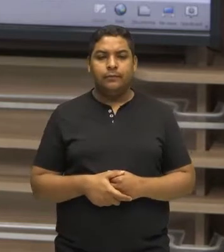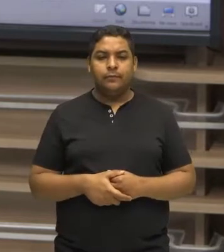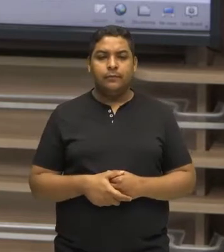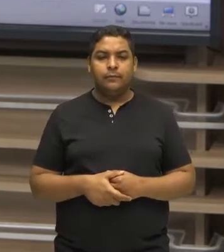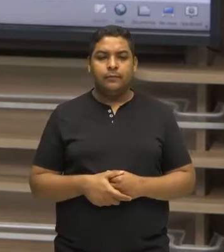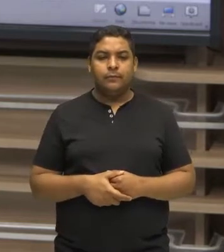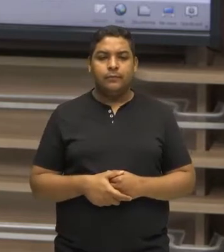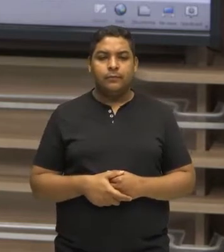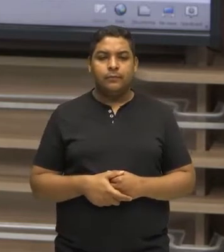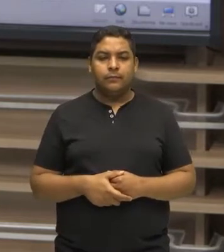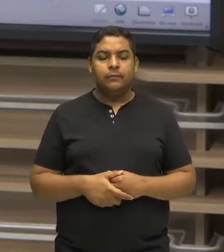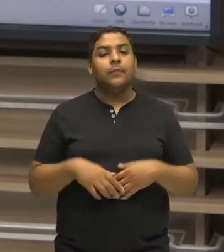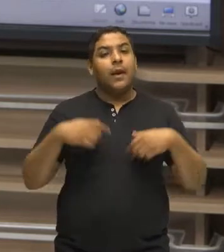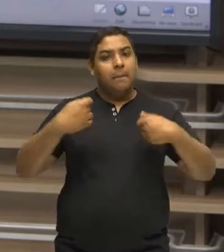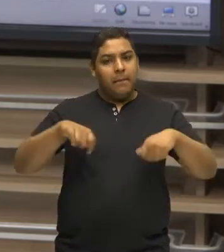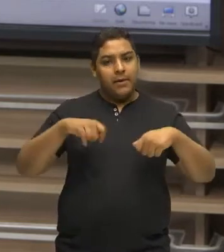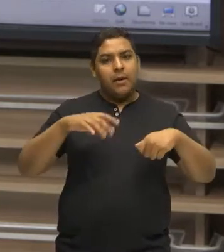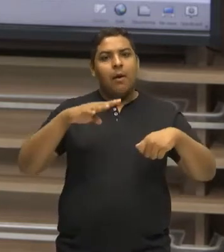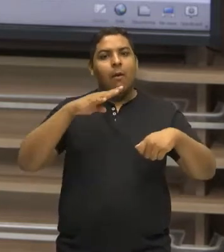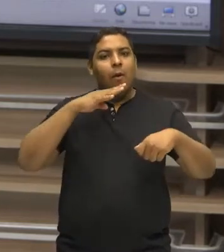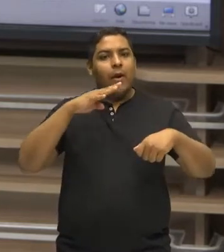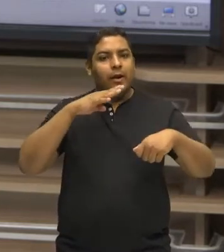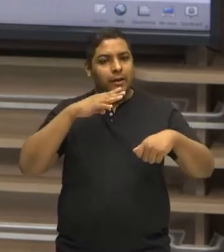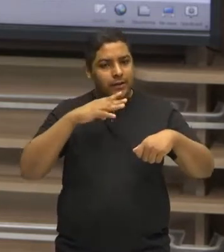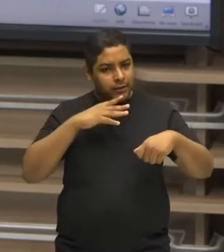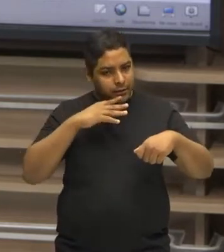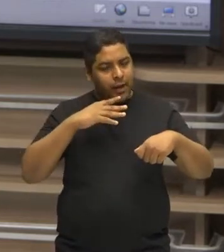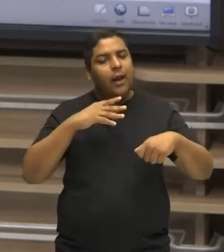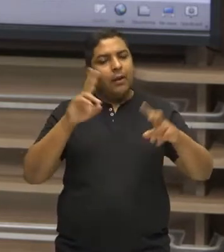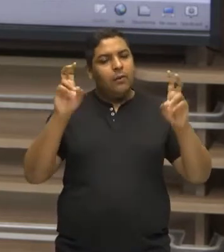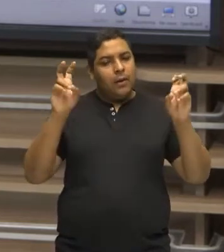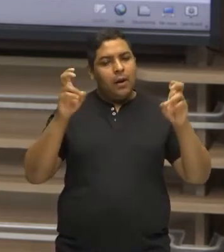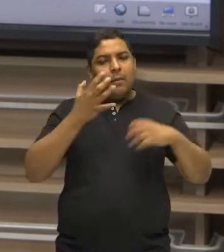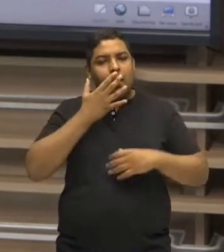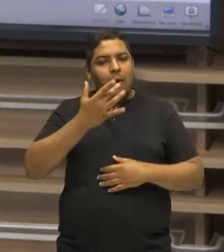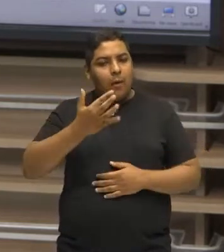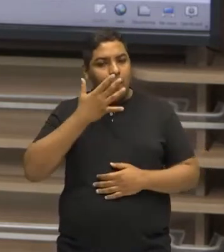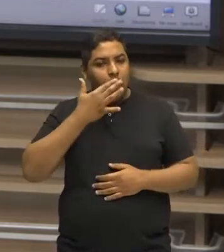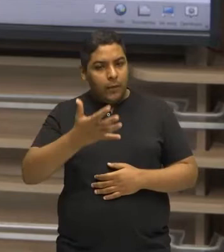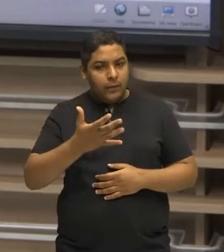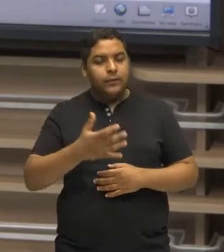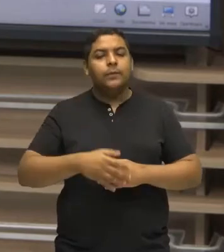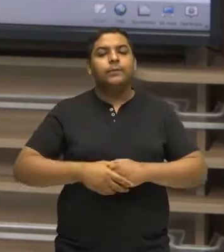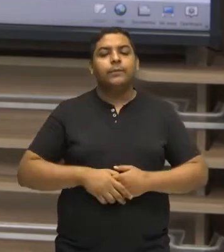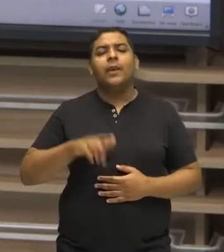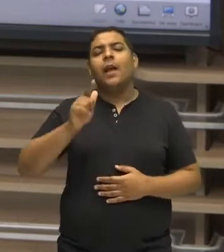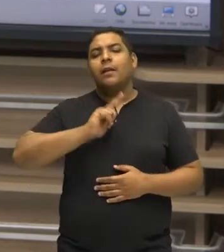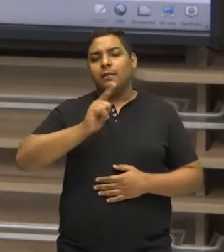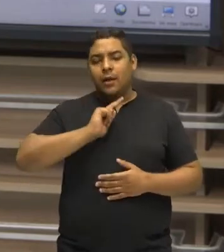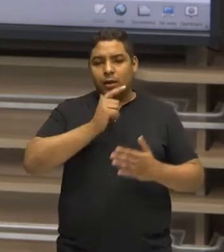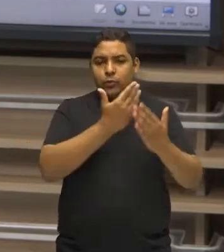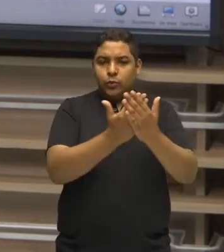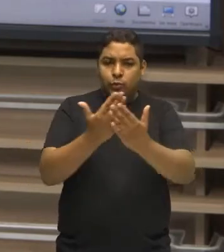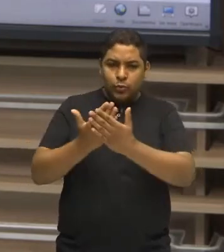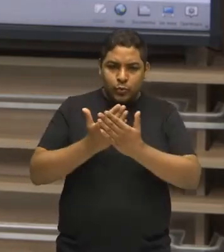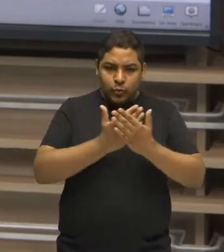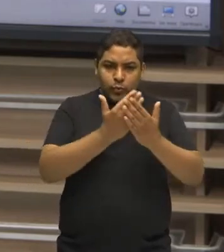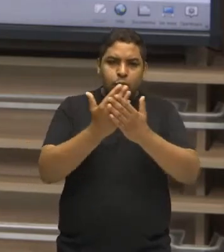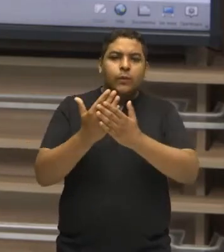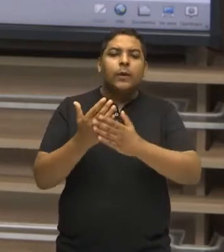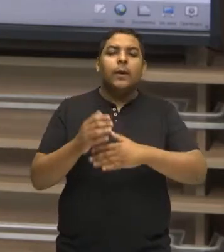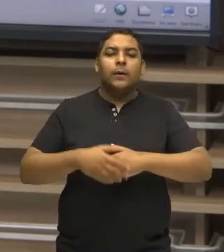precisa quê? Conhecer um pouco, certo? Então, existe um estudo das cores, que é